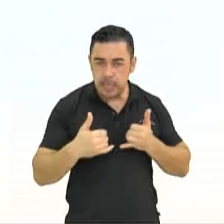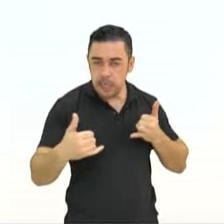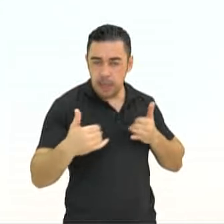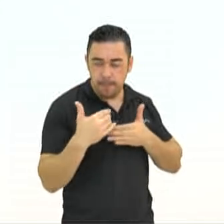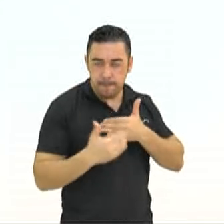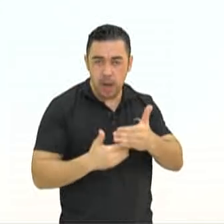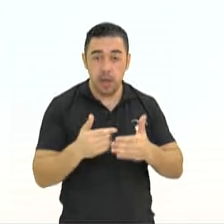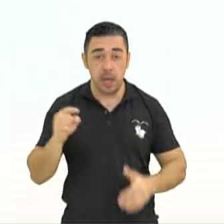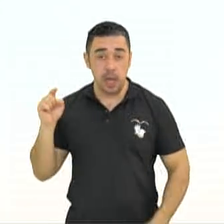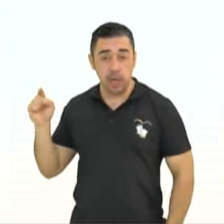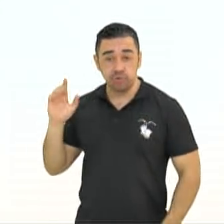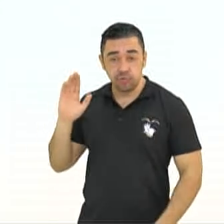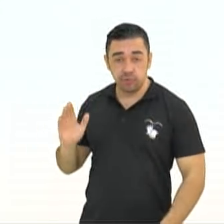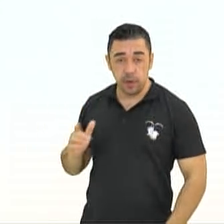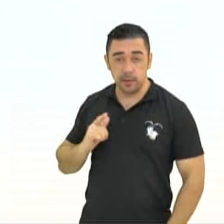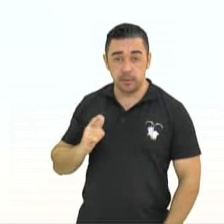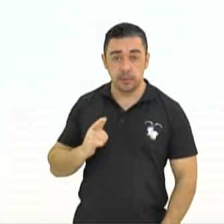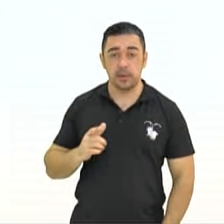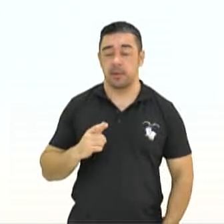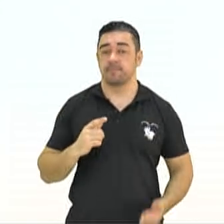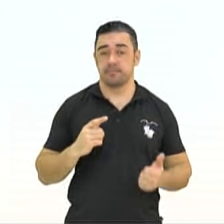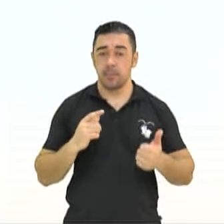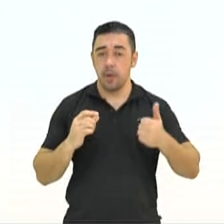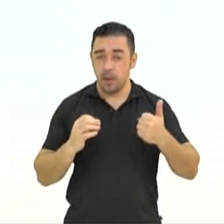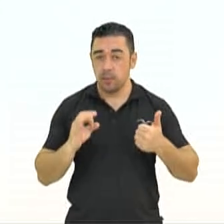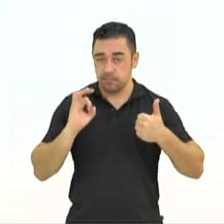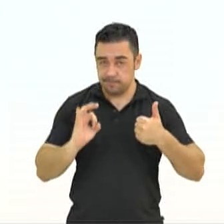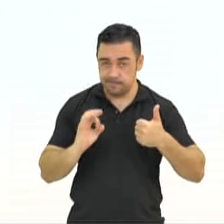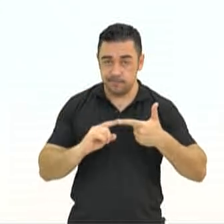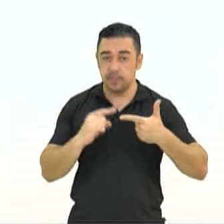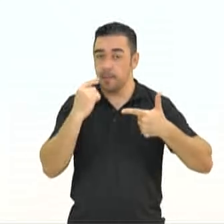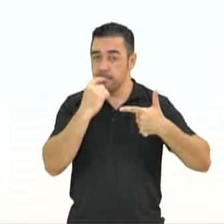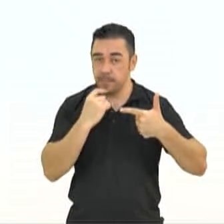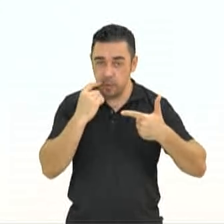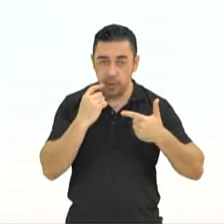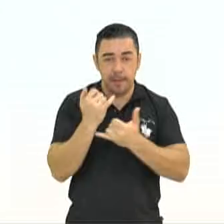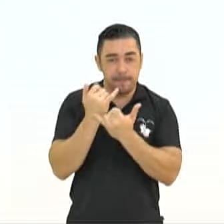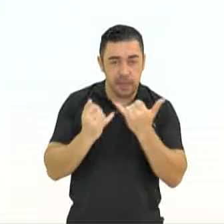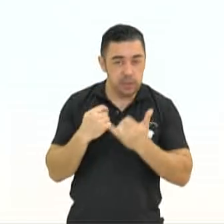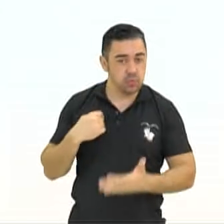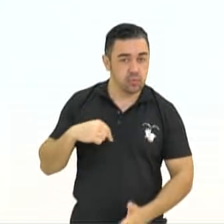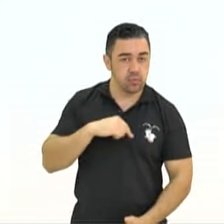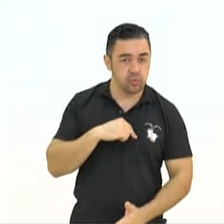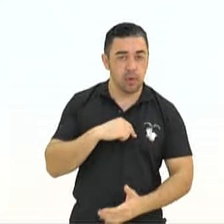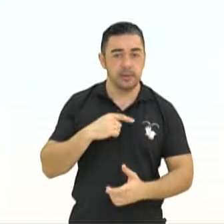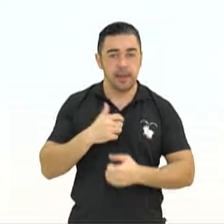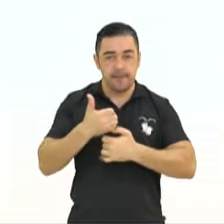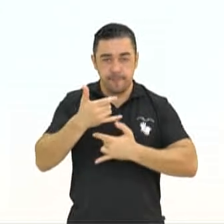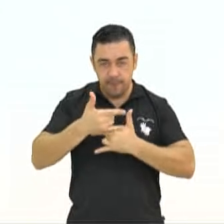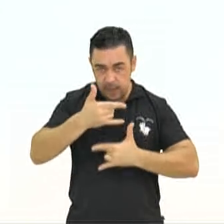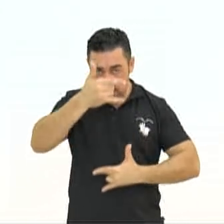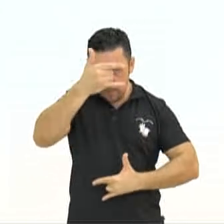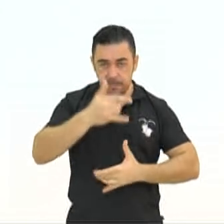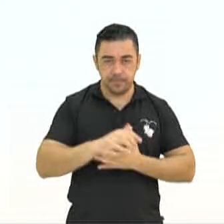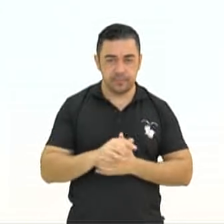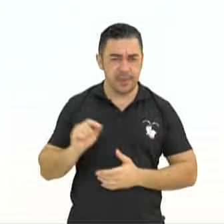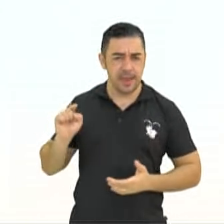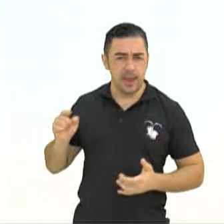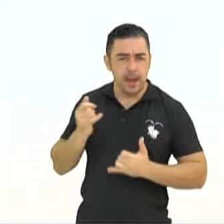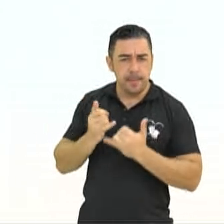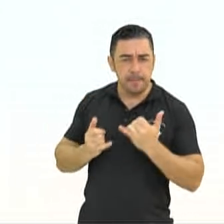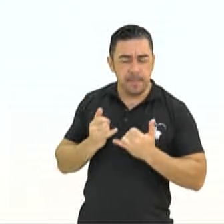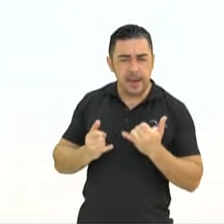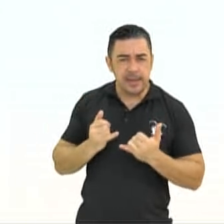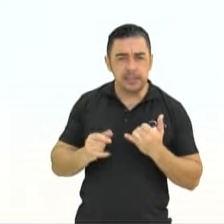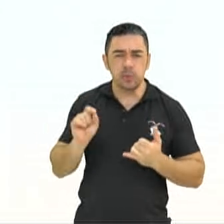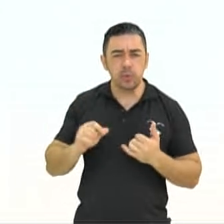arroz já tem ânus, boca e um plano corporal similar ao dos vertebrados de hoje em dia. A criatura se assemelha a um grão de